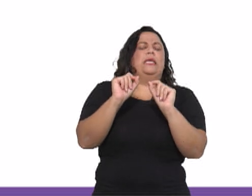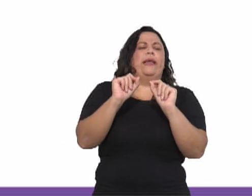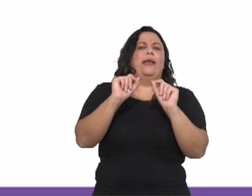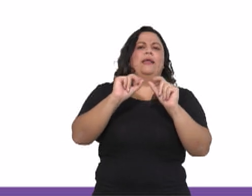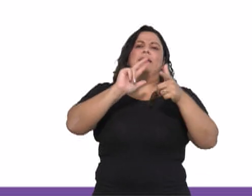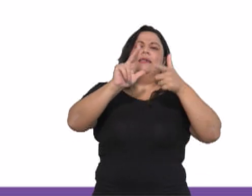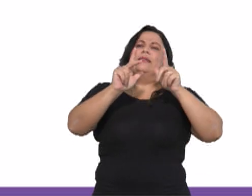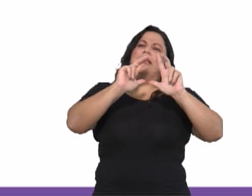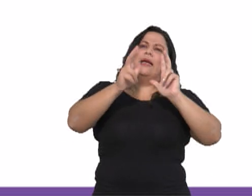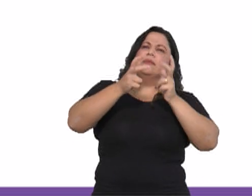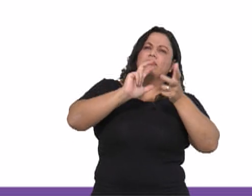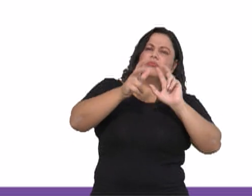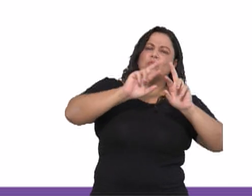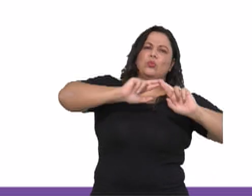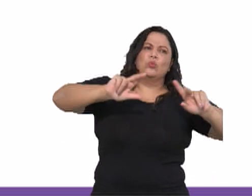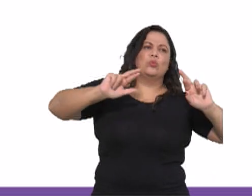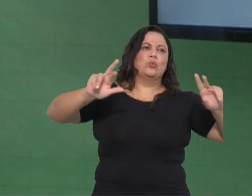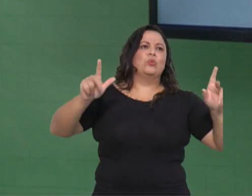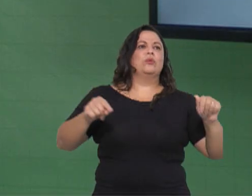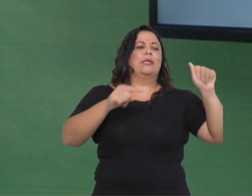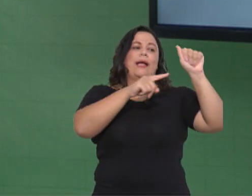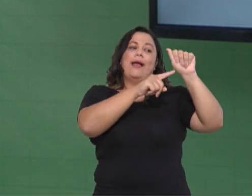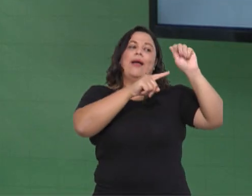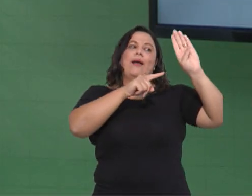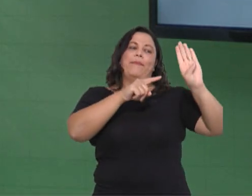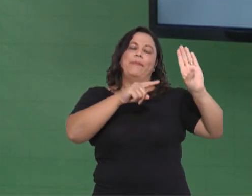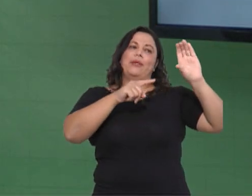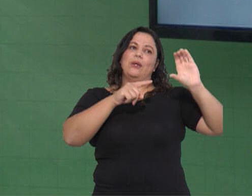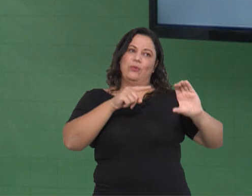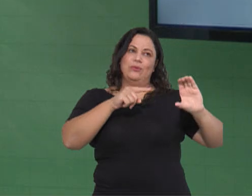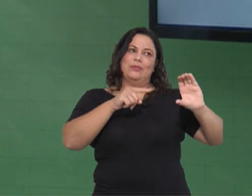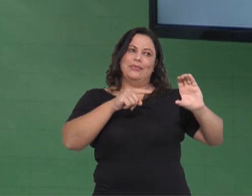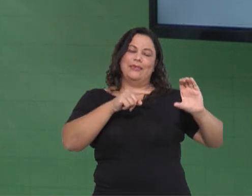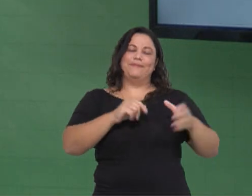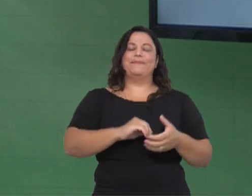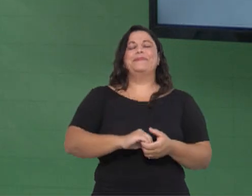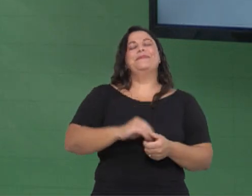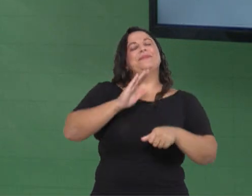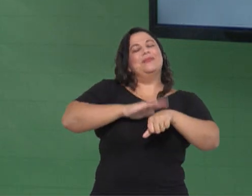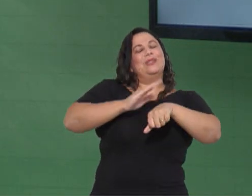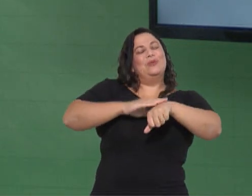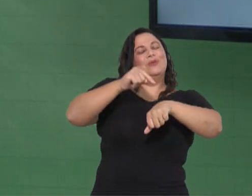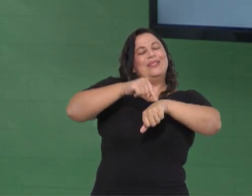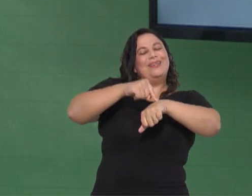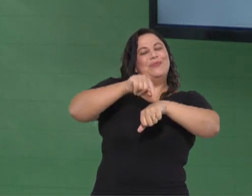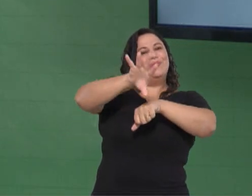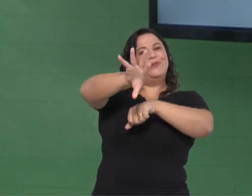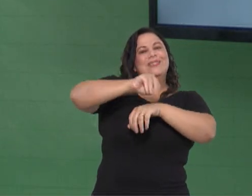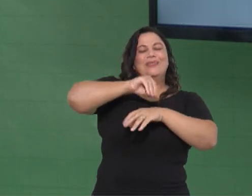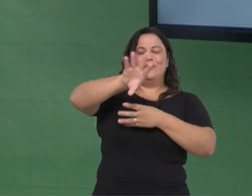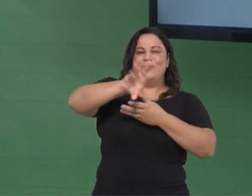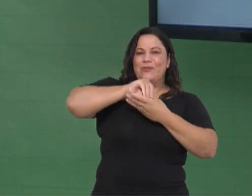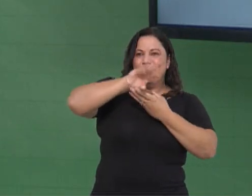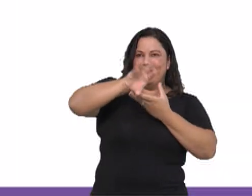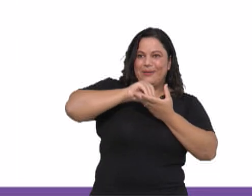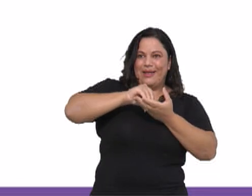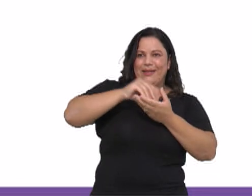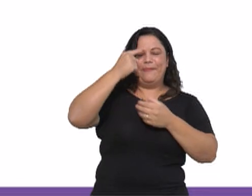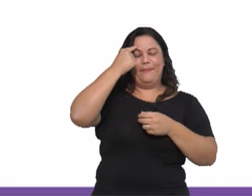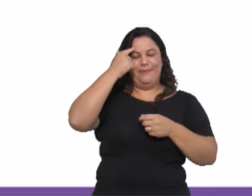C, mouros e cristãos. Muito bem, tempo para vocês copiarem e pensarem e voltamos com a